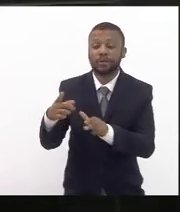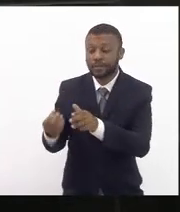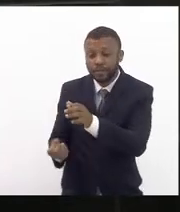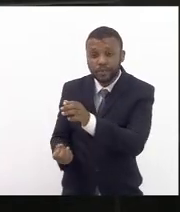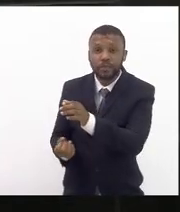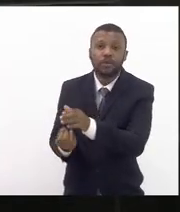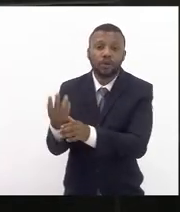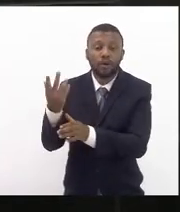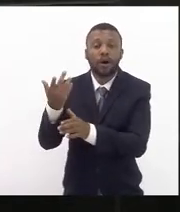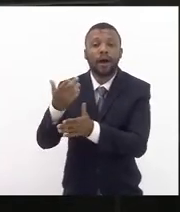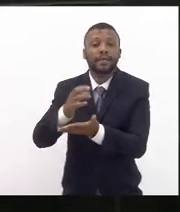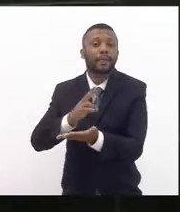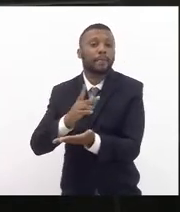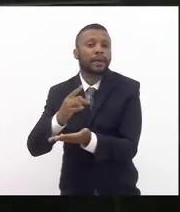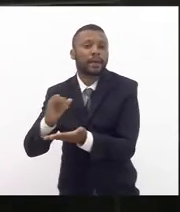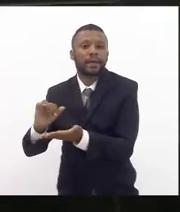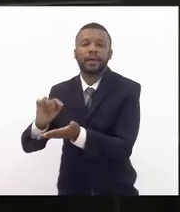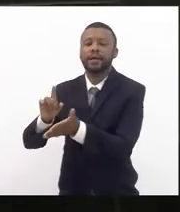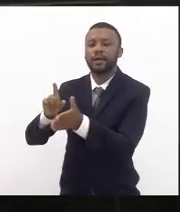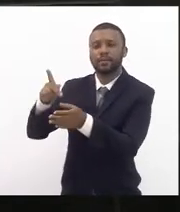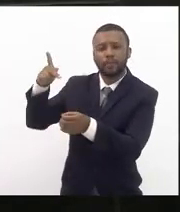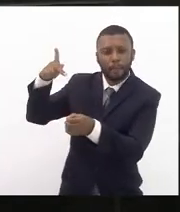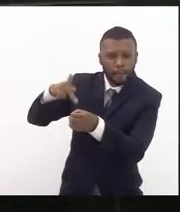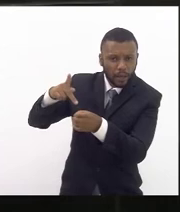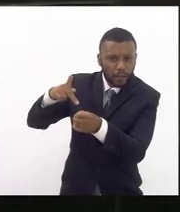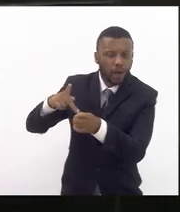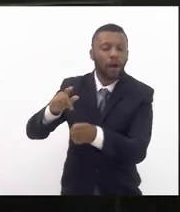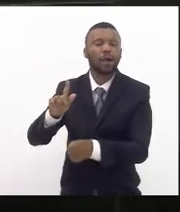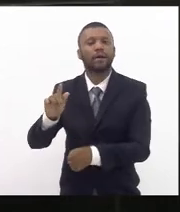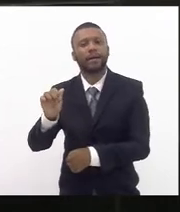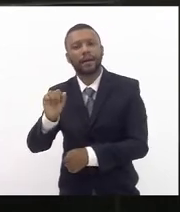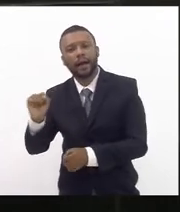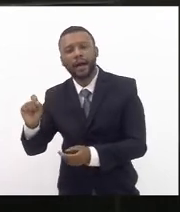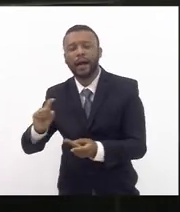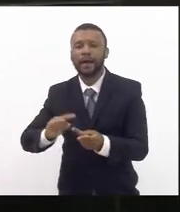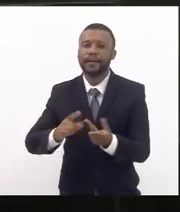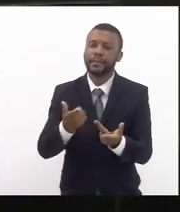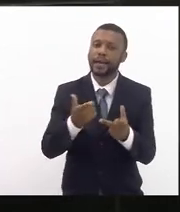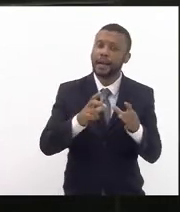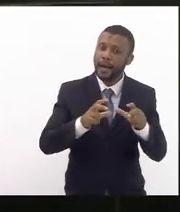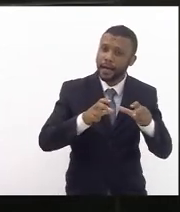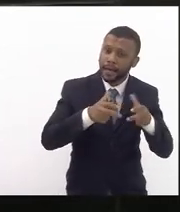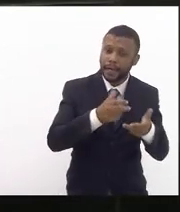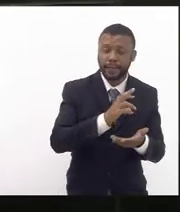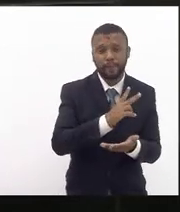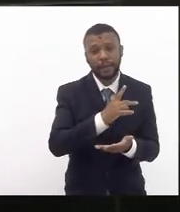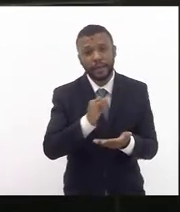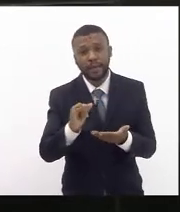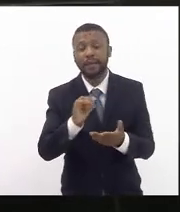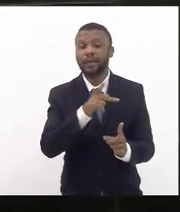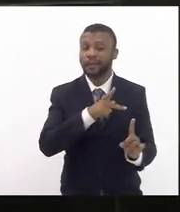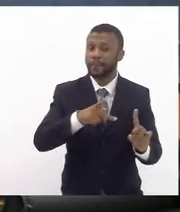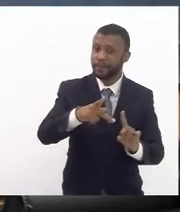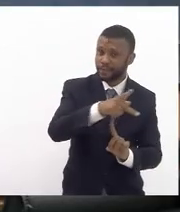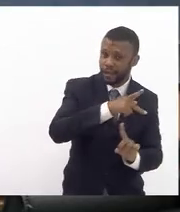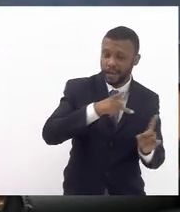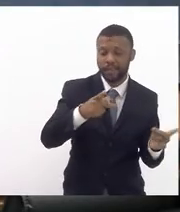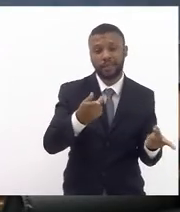do petróleo e gás, a CPI da crise fiscal e a CPI do Rio Previdência. Muito obrigada.